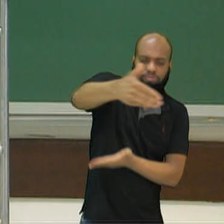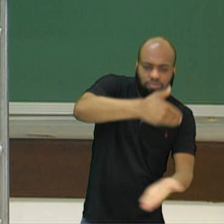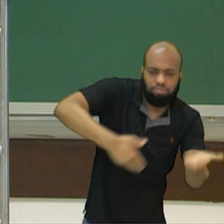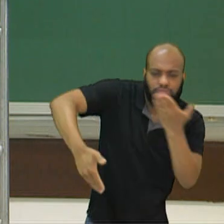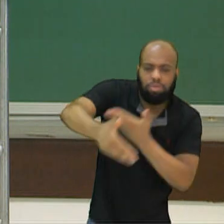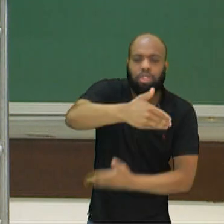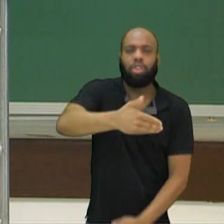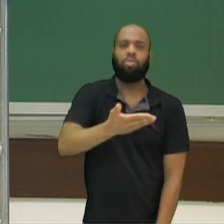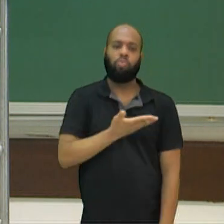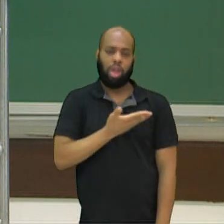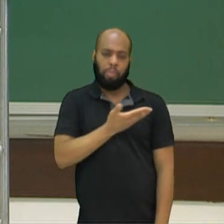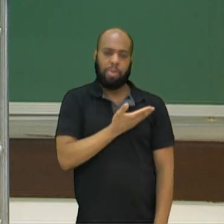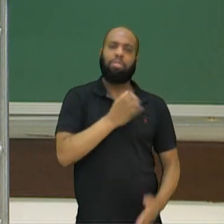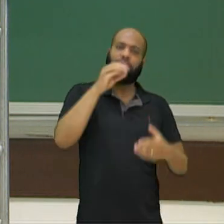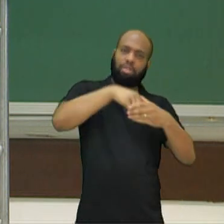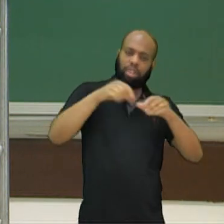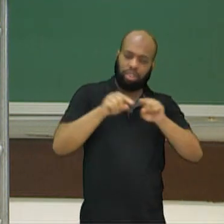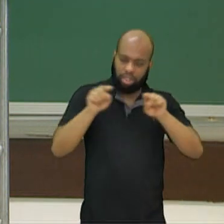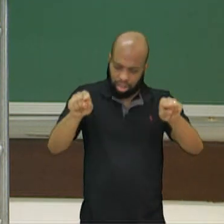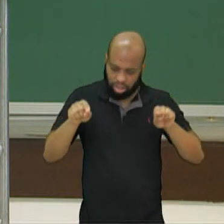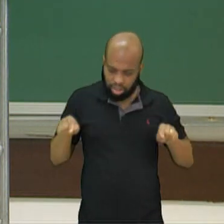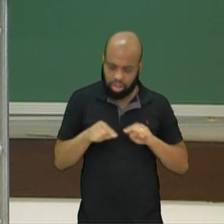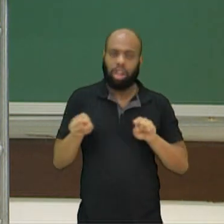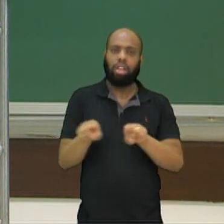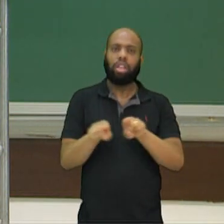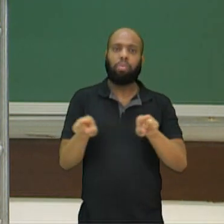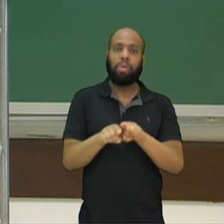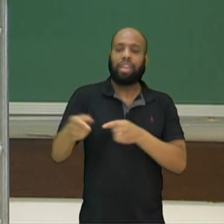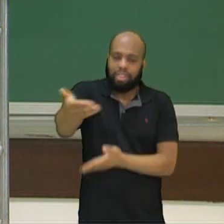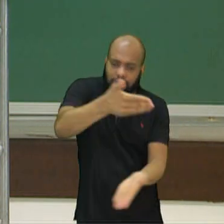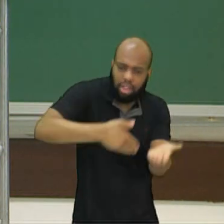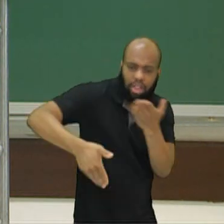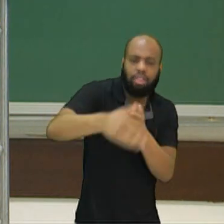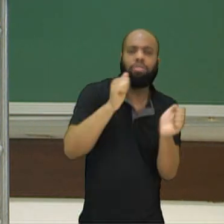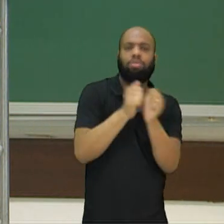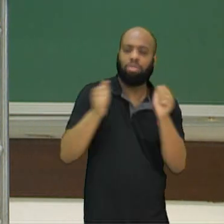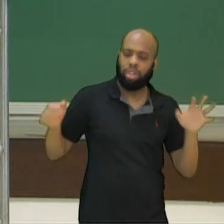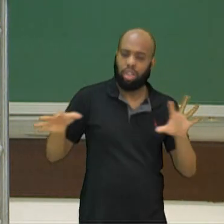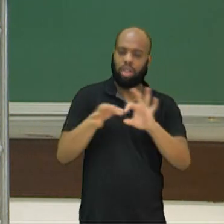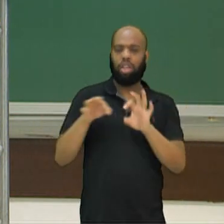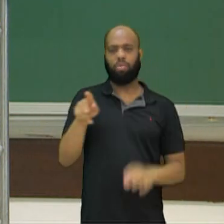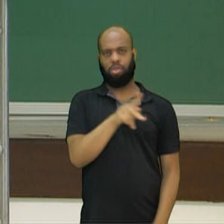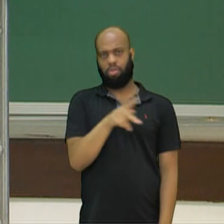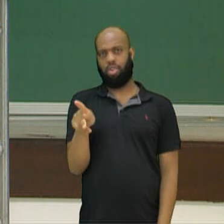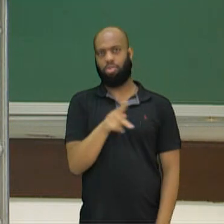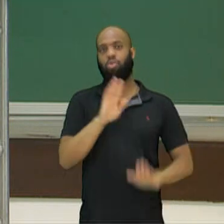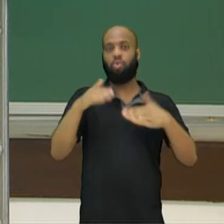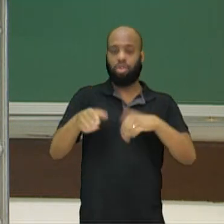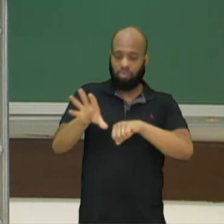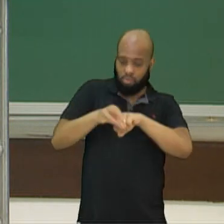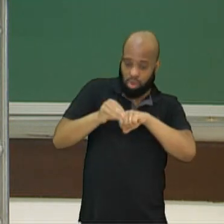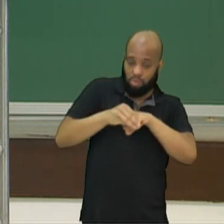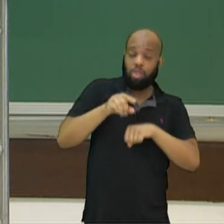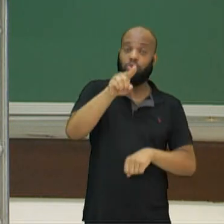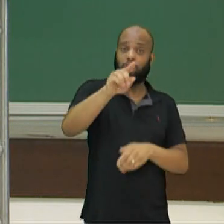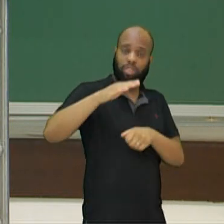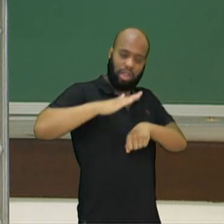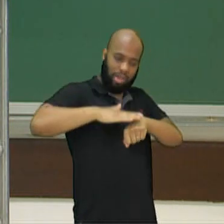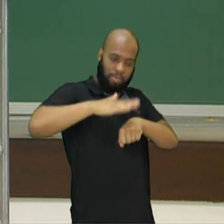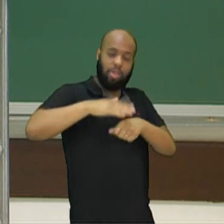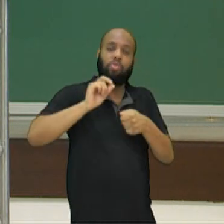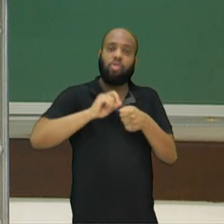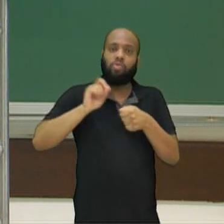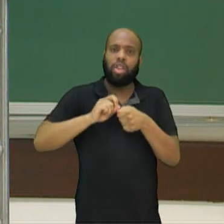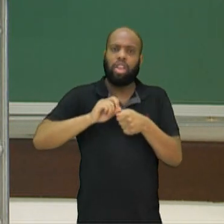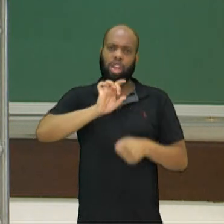sala de aula e pela interação que ele vai ter com o seu professor. Então, conhecimento construído por vocês não